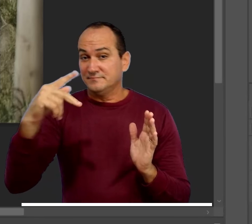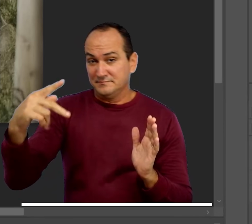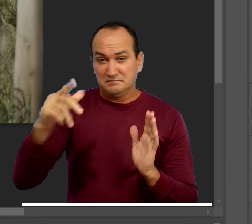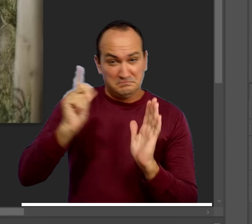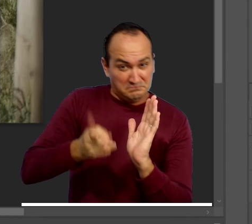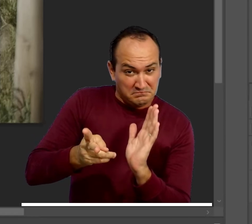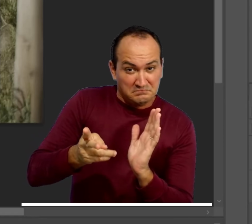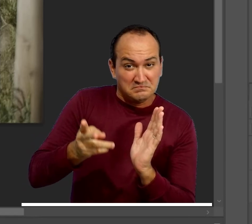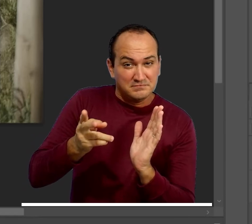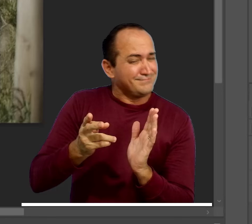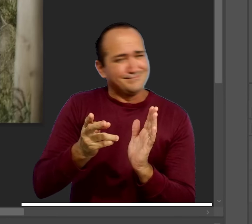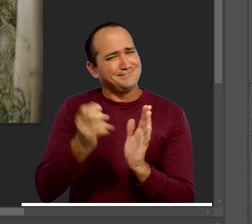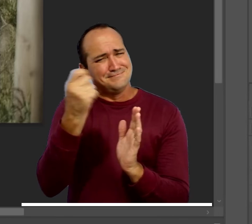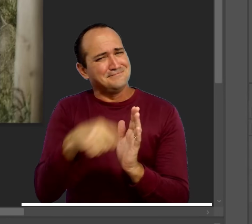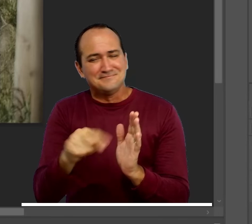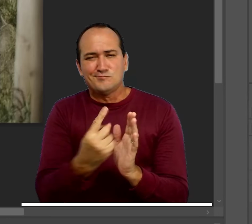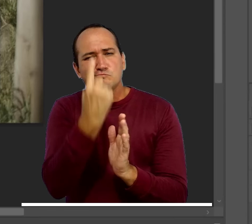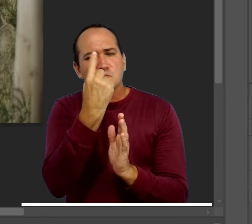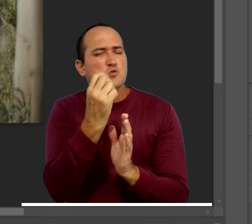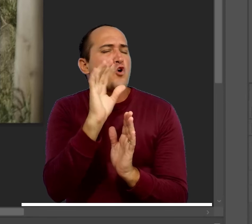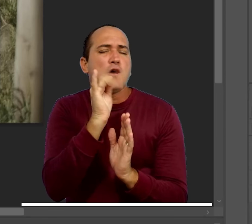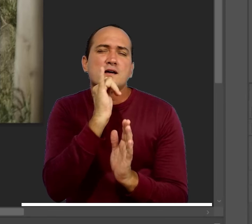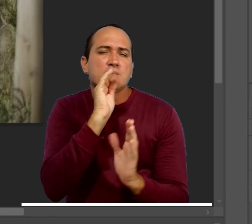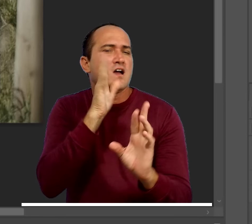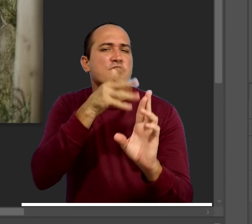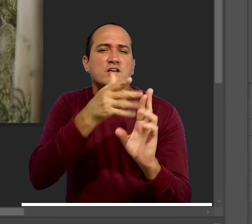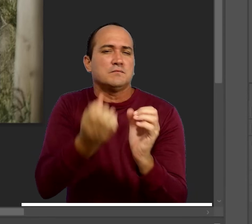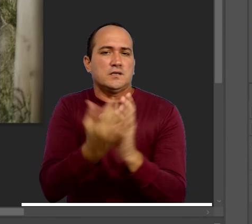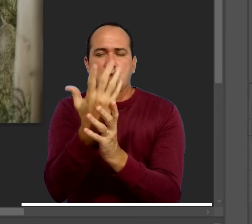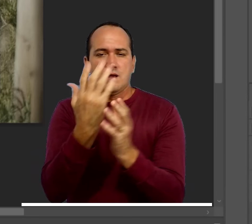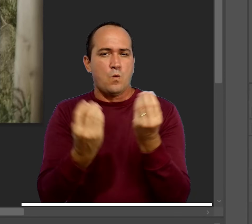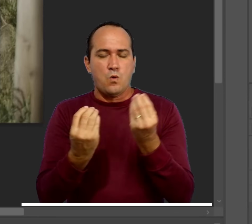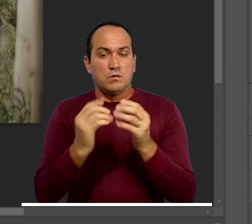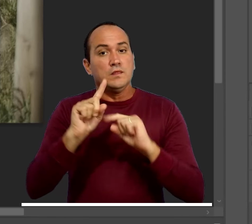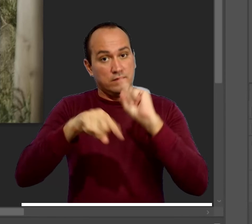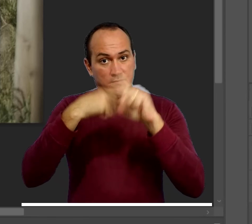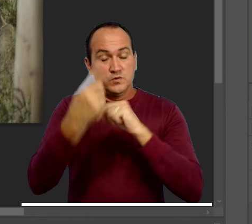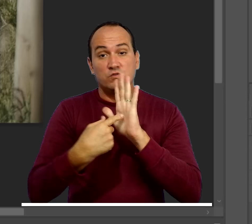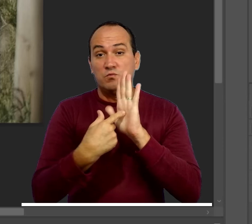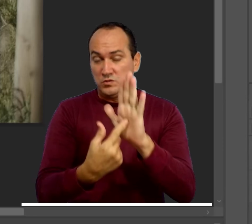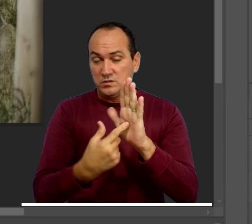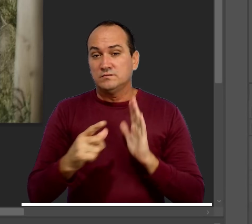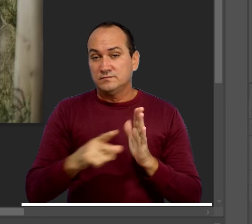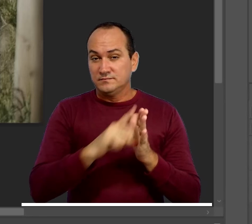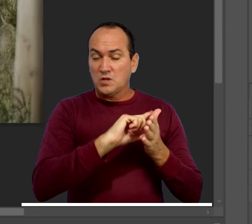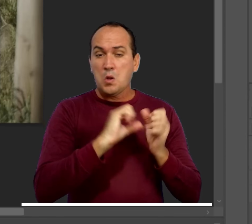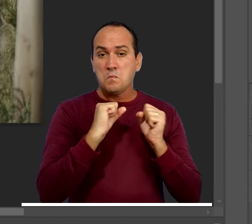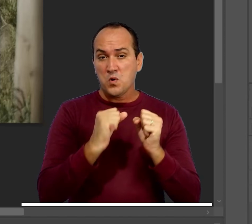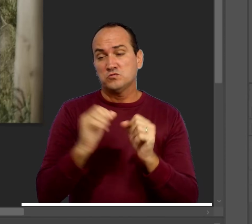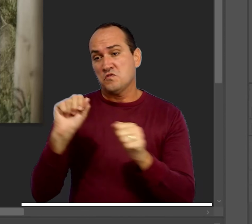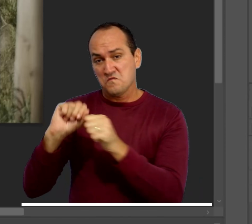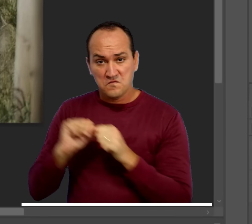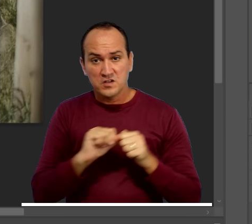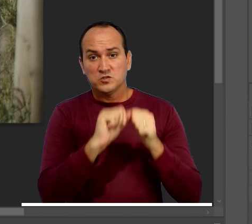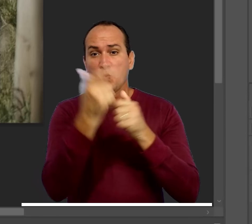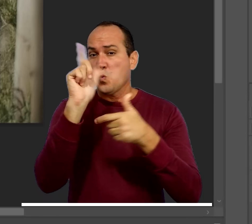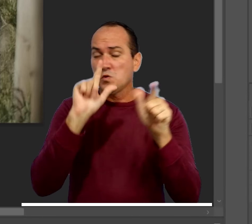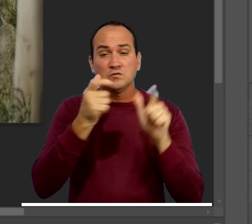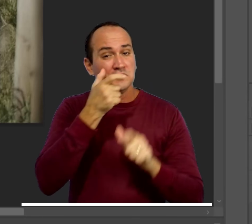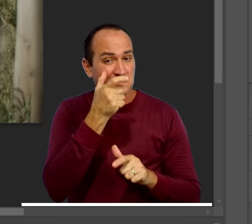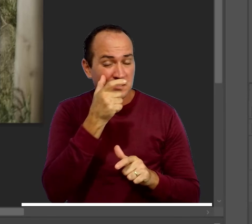ter uma referência, né, de como é que eu poderia criar esse meu cenário. Depois eu vou mostrar para vocês, como eu já tinha dito, que eu posso fazer outras coisas até bem